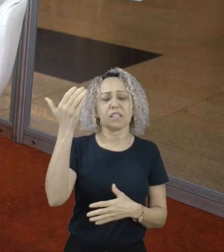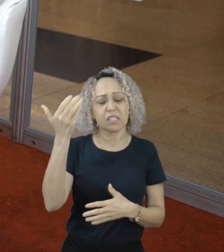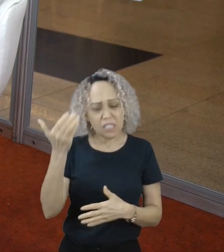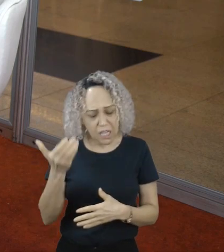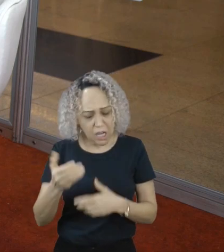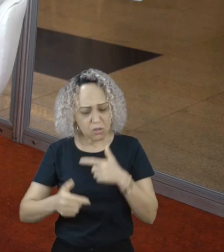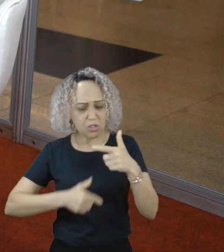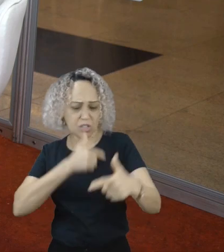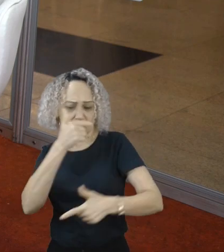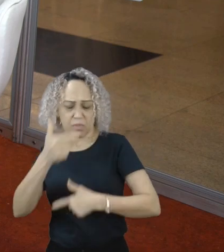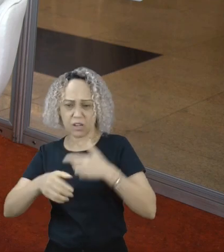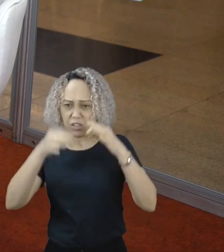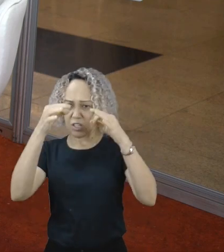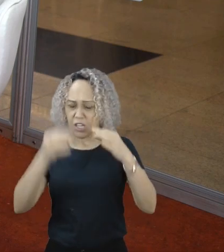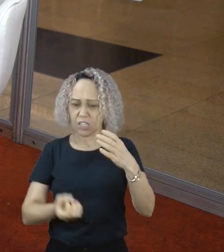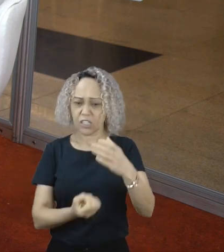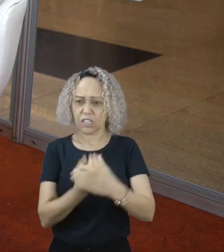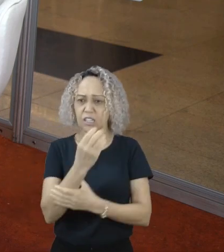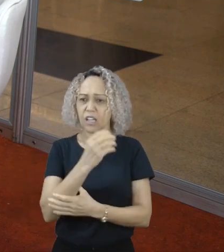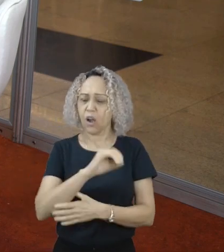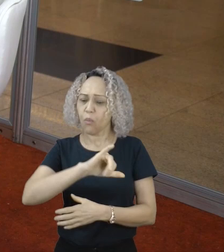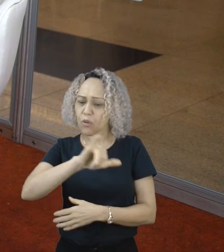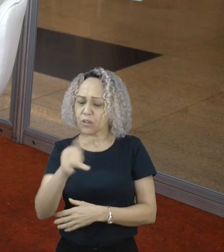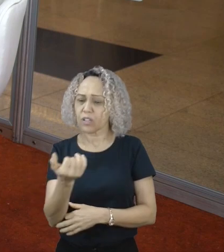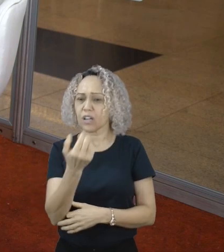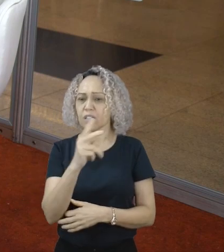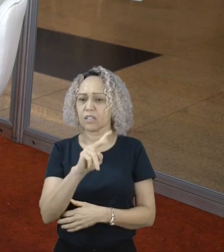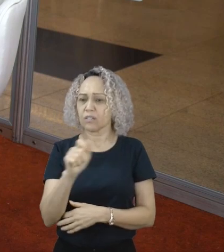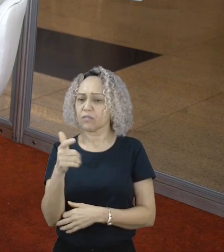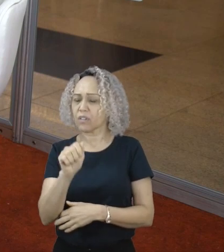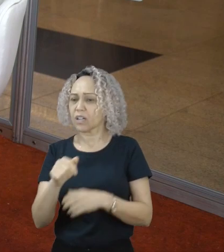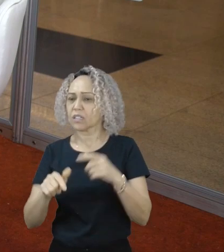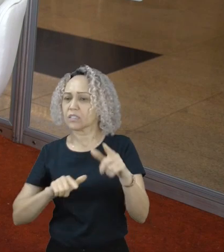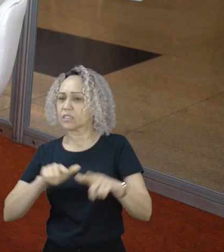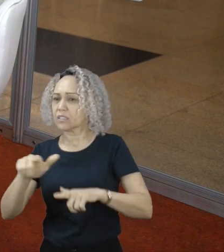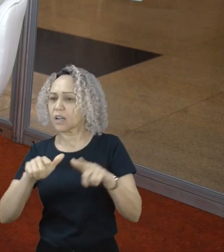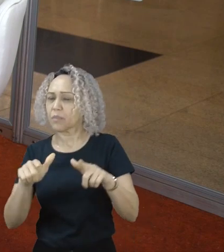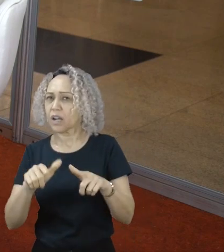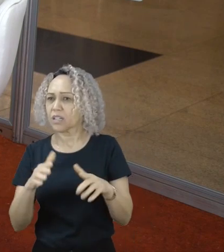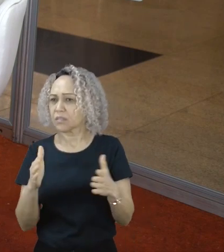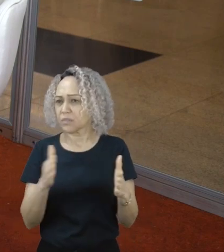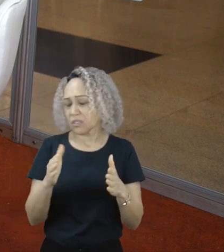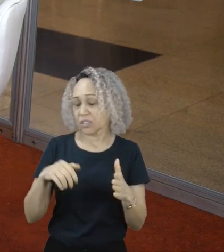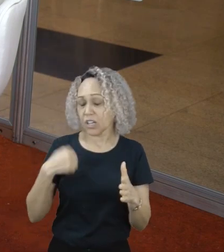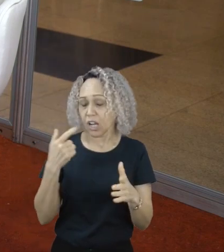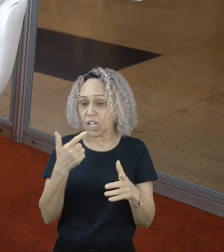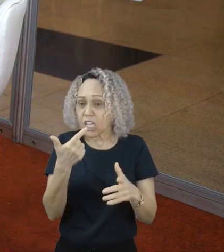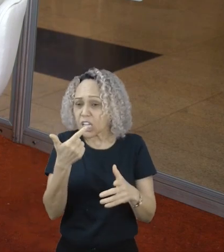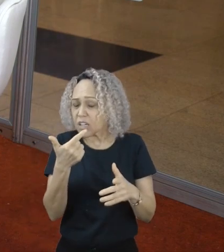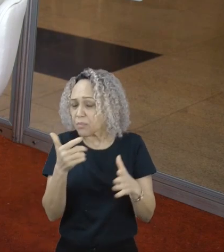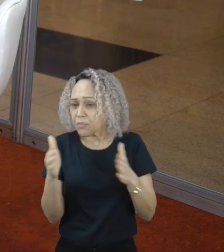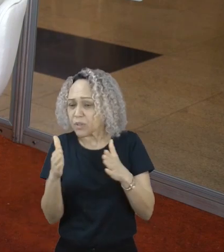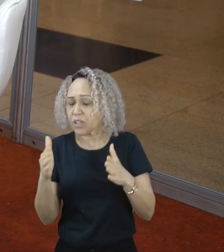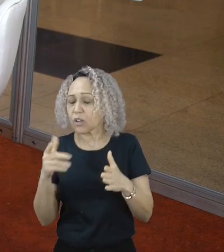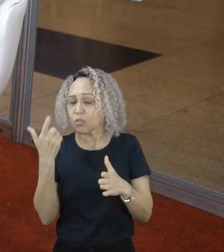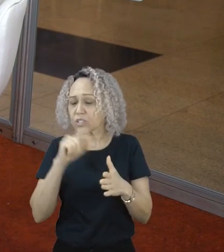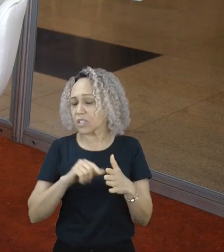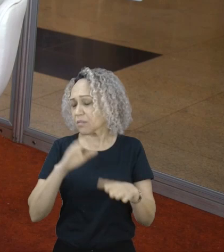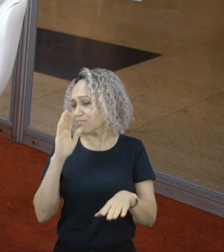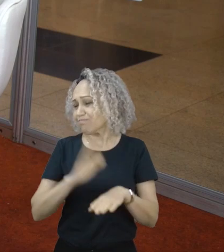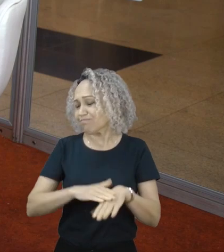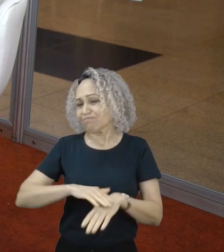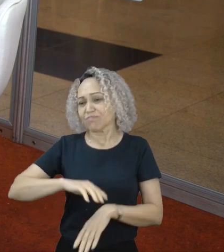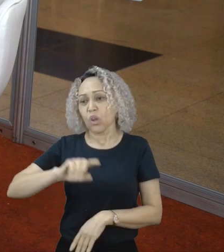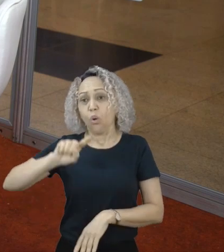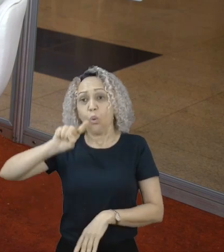certa, gerar emprego, gerar oportunidade. Para você ter uma ideia, em 10 meses nós geramos 1.800.000 novos empregos formais, mas é preciso que isso